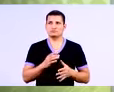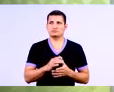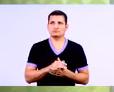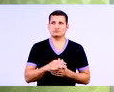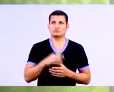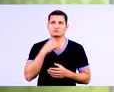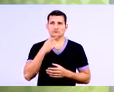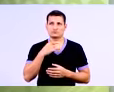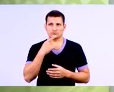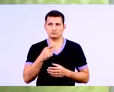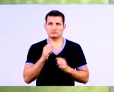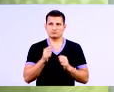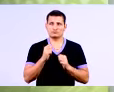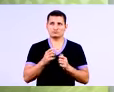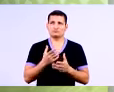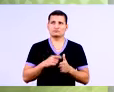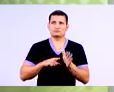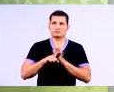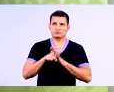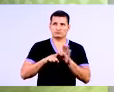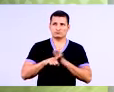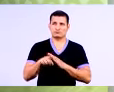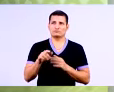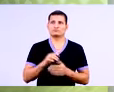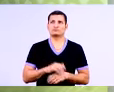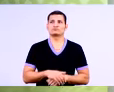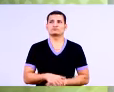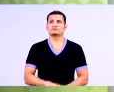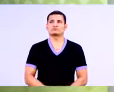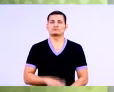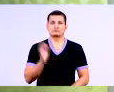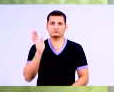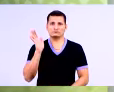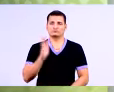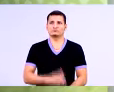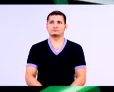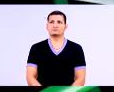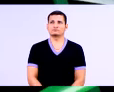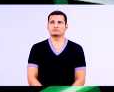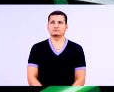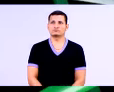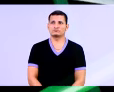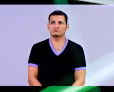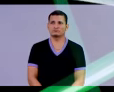as dúvidas vamos trocar daqui a pouco com a nossa interatividade. Até mais.